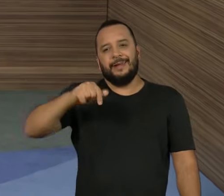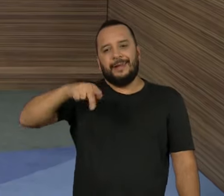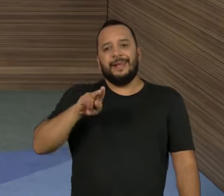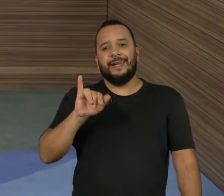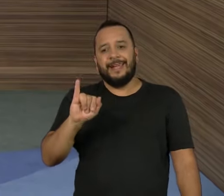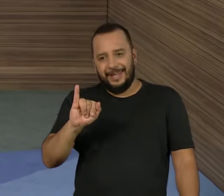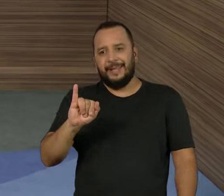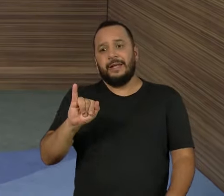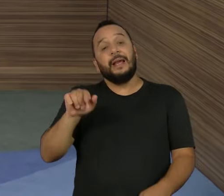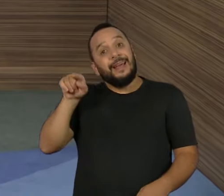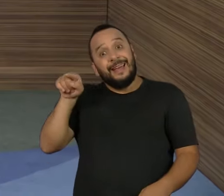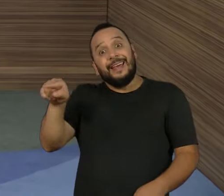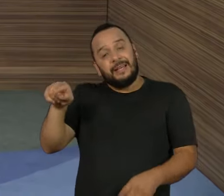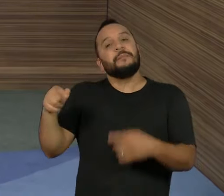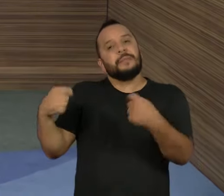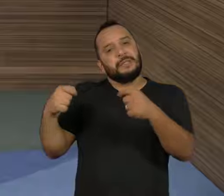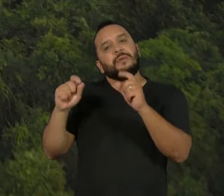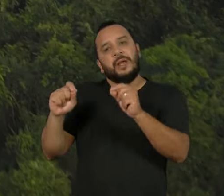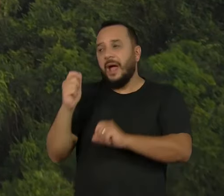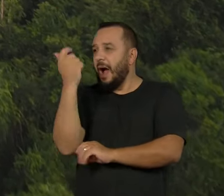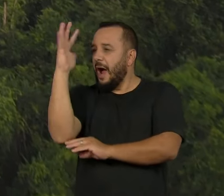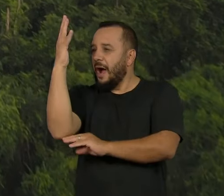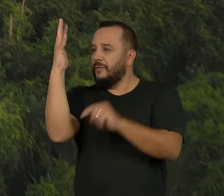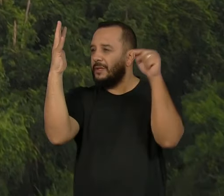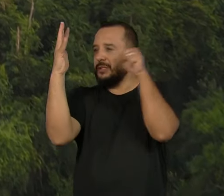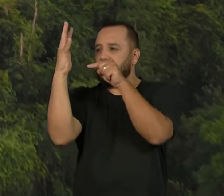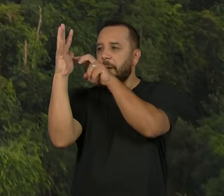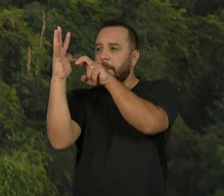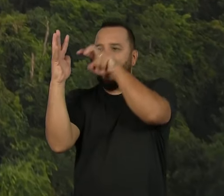da floresta para sobreviver.